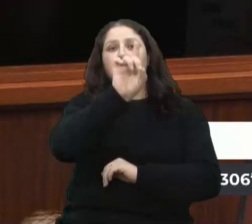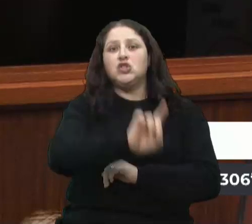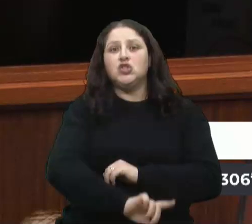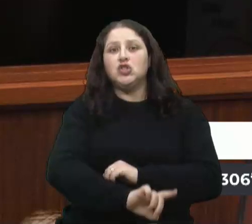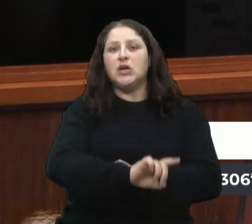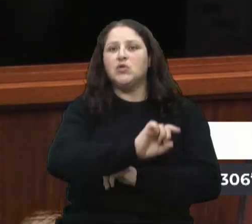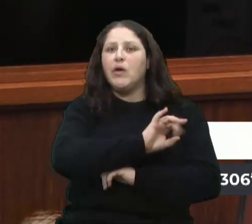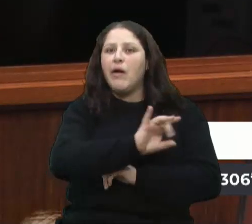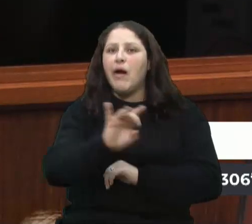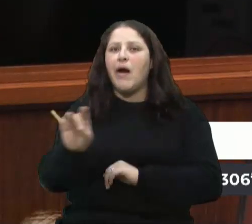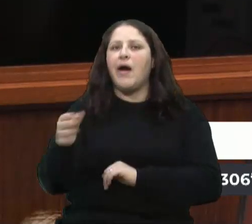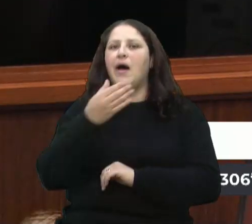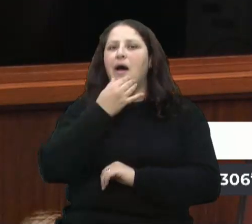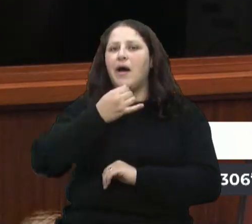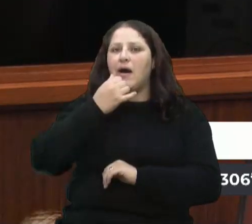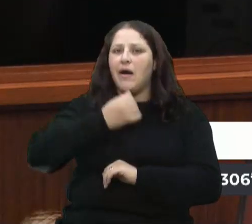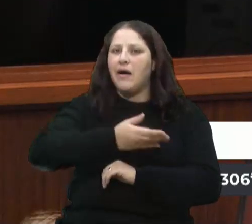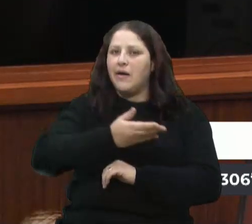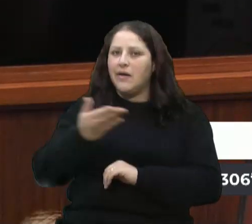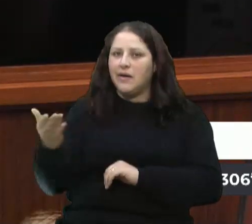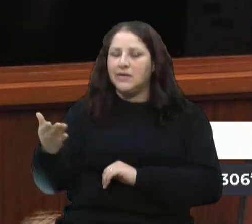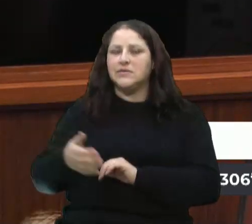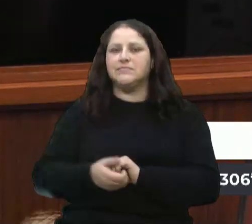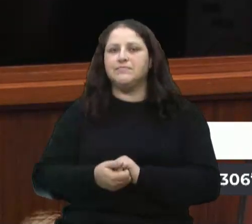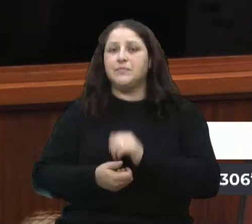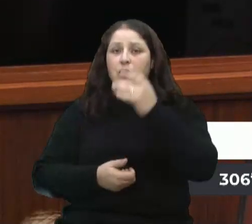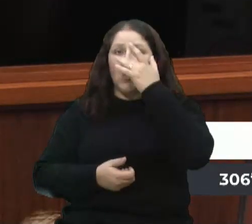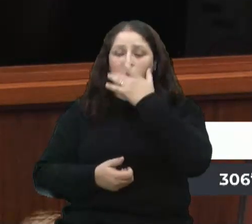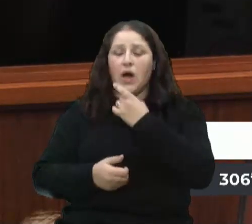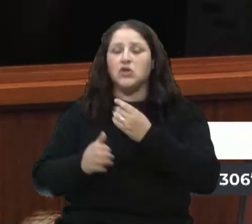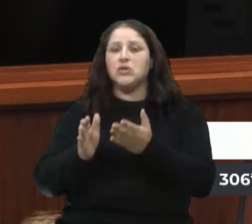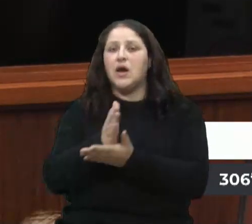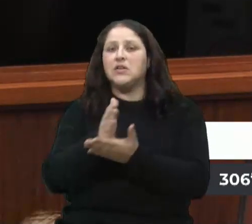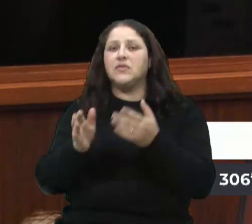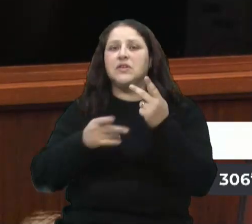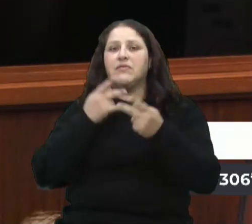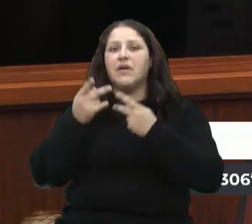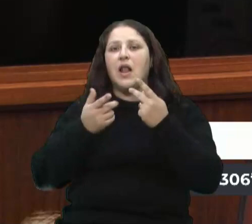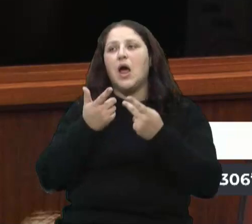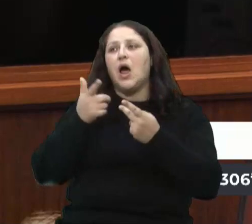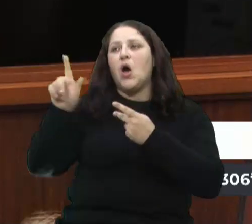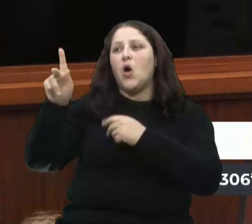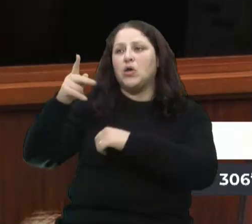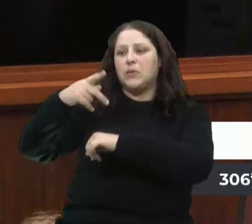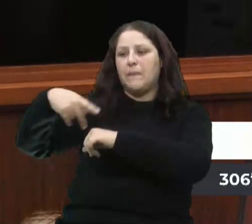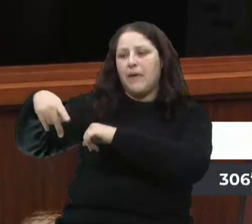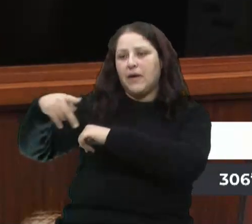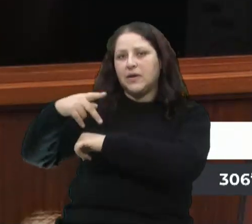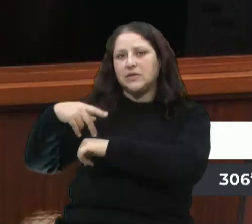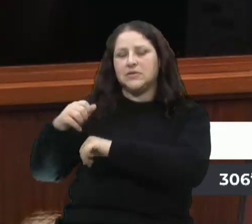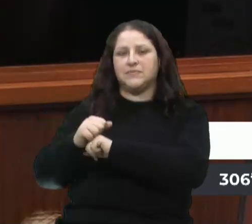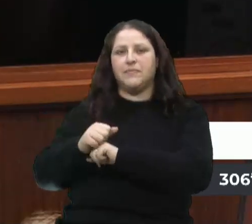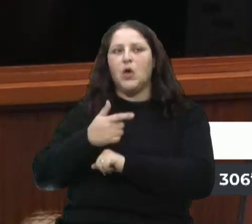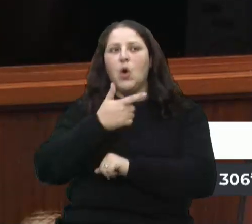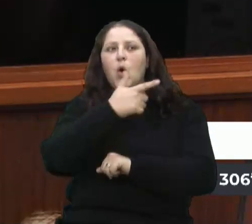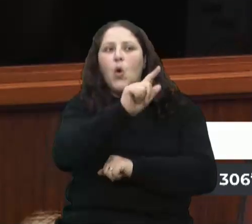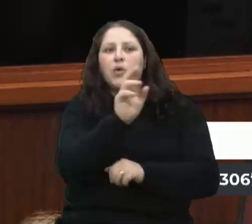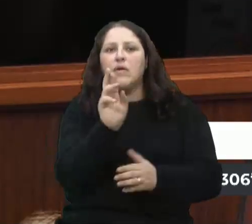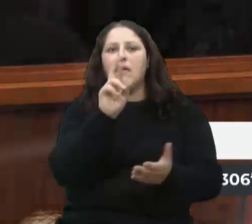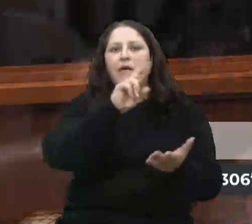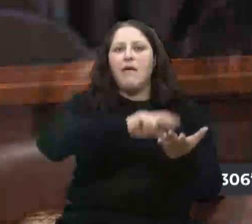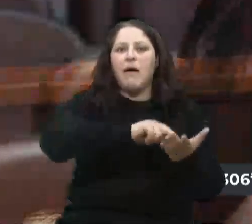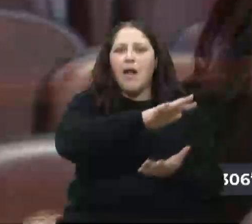uma, né? Eu acho, quando às vezes a gente fala de outros países, de outras